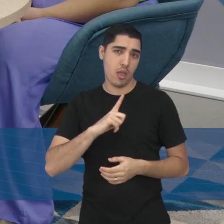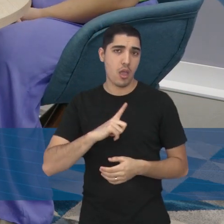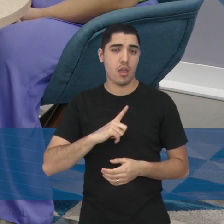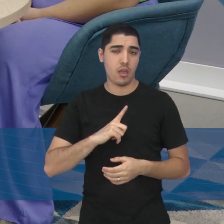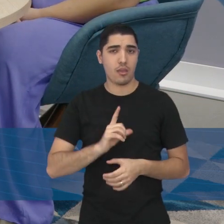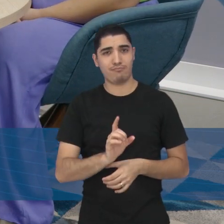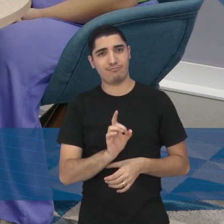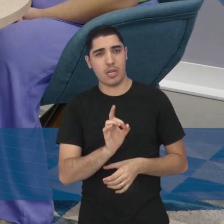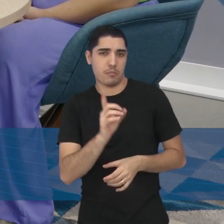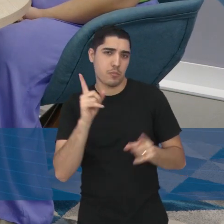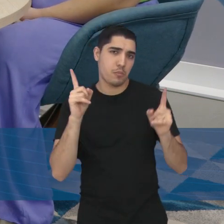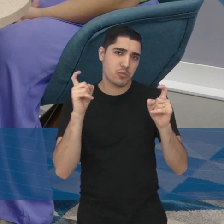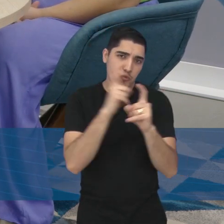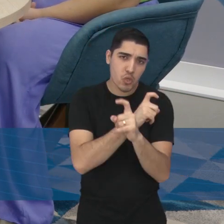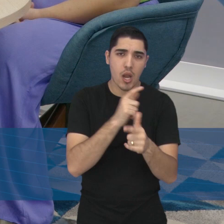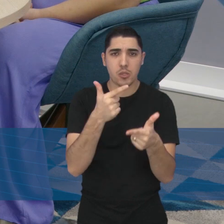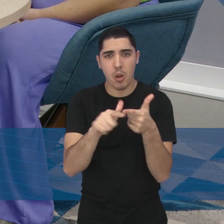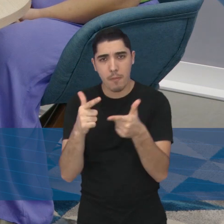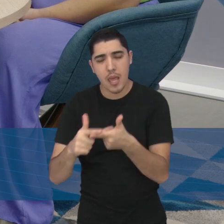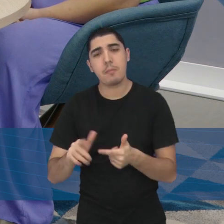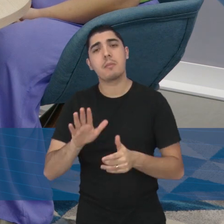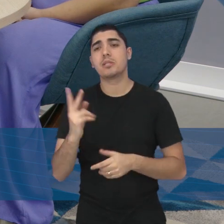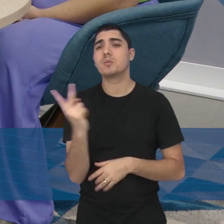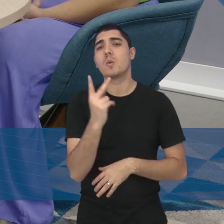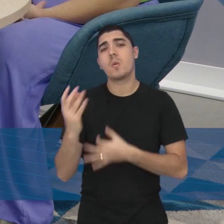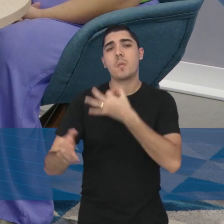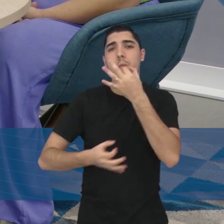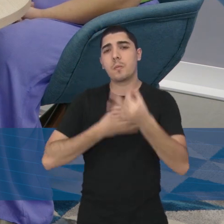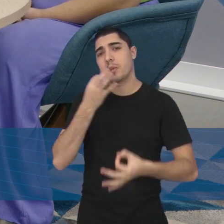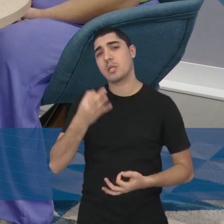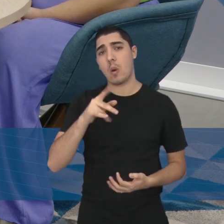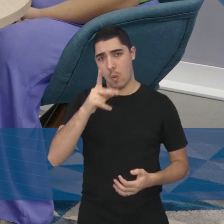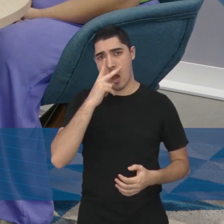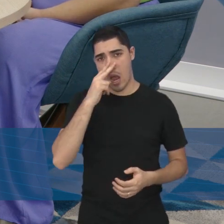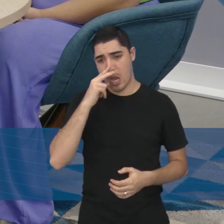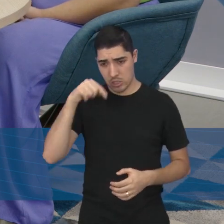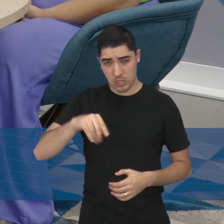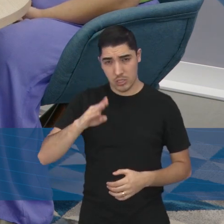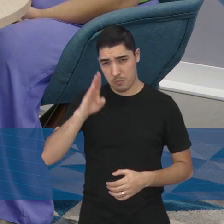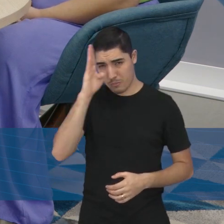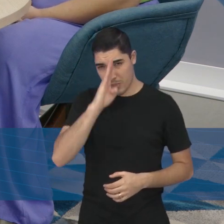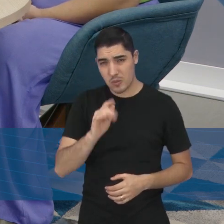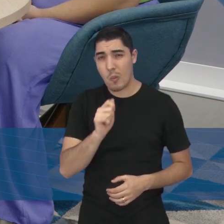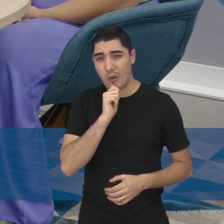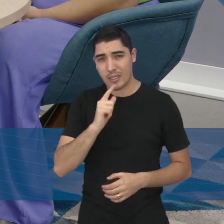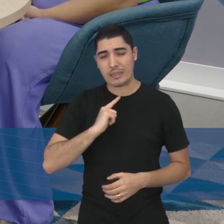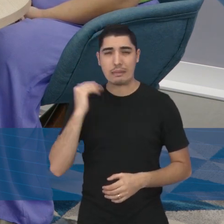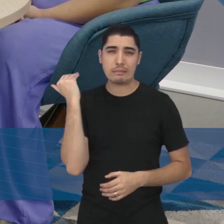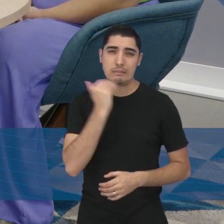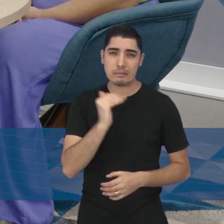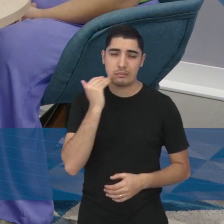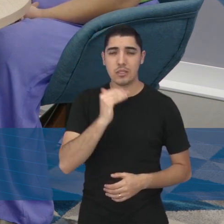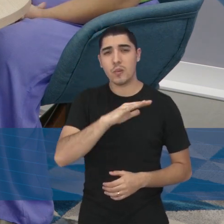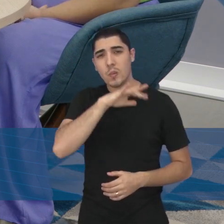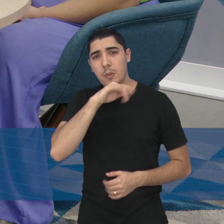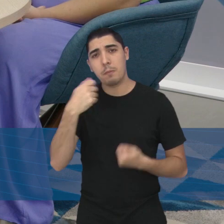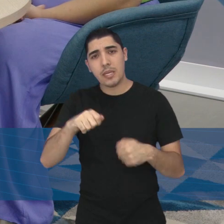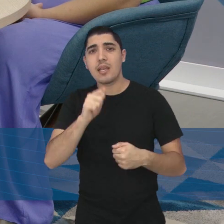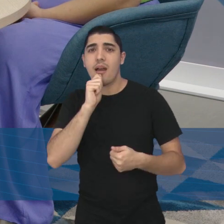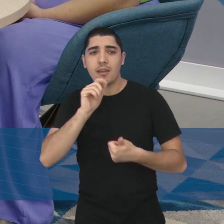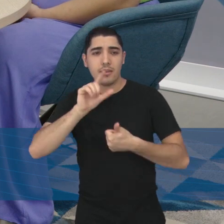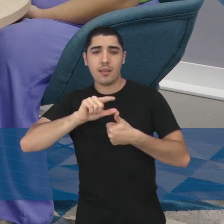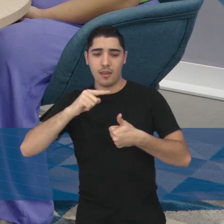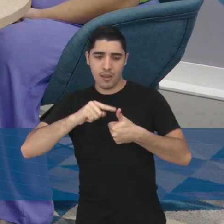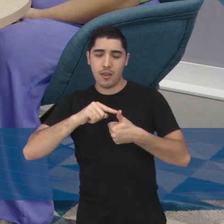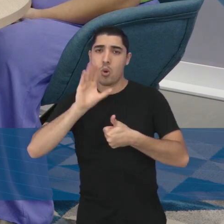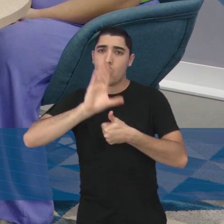Naturalmente tem as suas dificuldades. Como que vocês analisam? Vocês acham que estamos no caminho? Ainda é um sistema falho, que precisa de mais recursos,